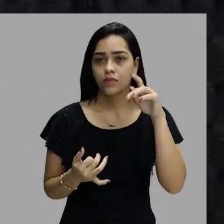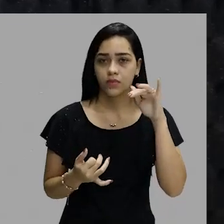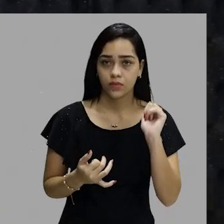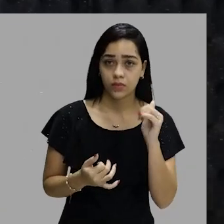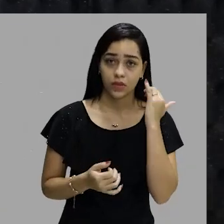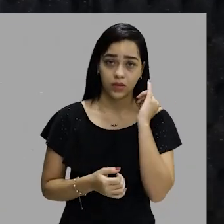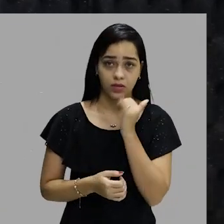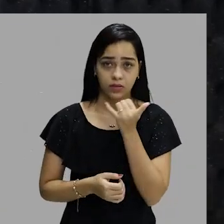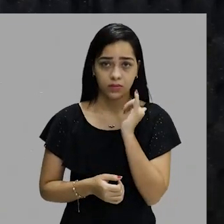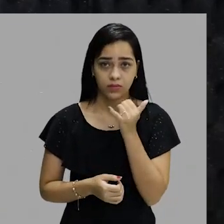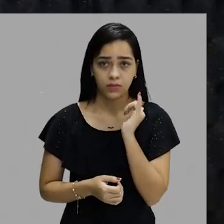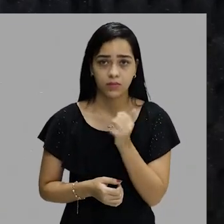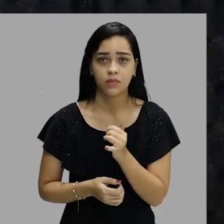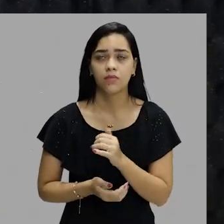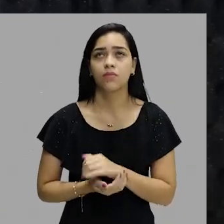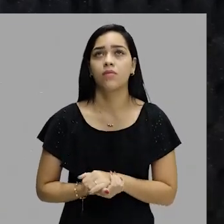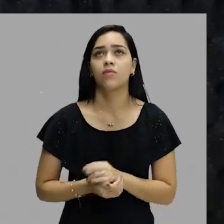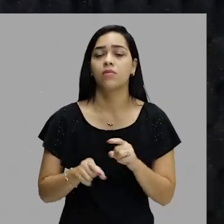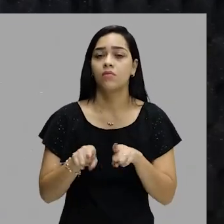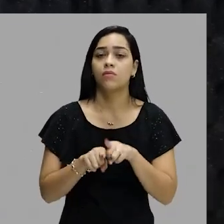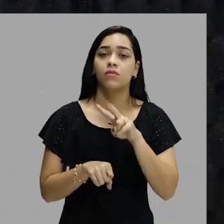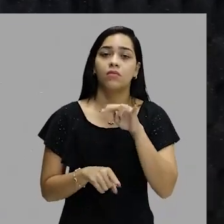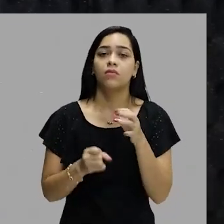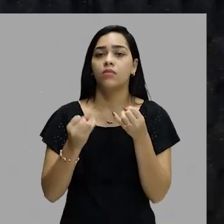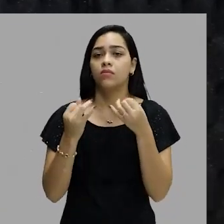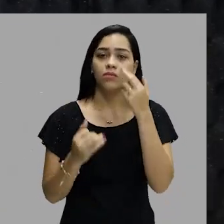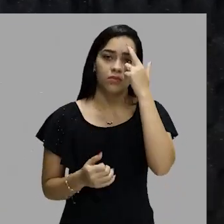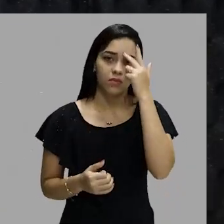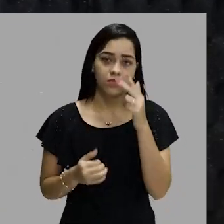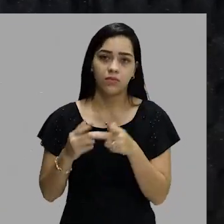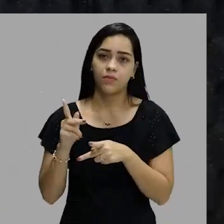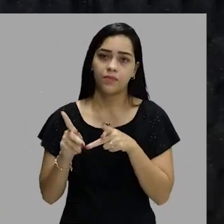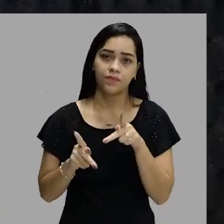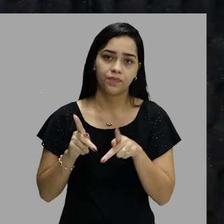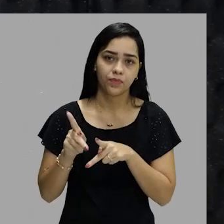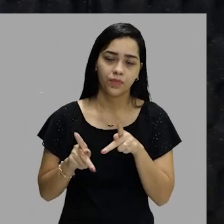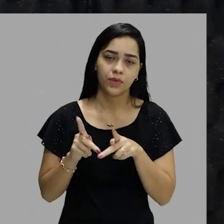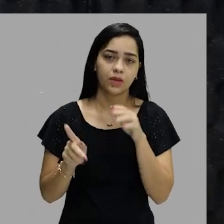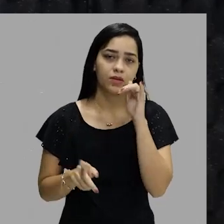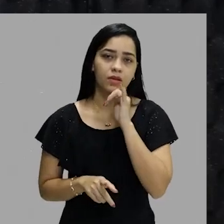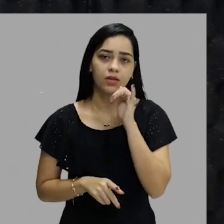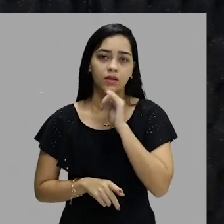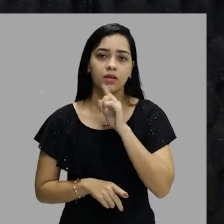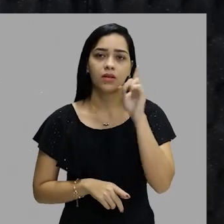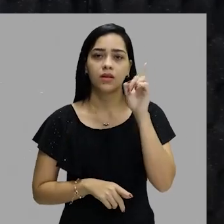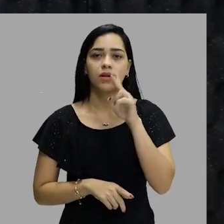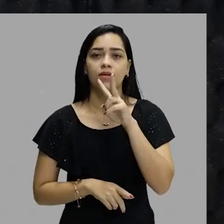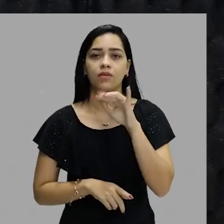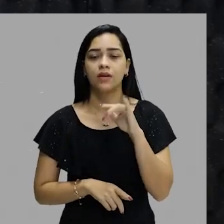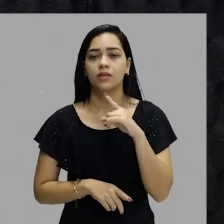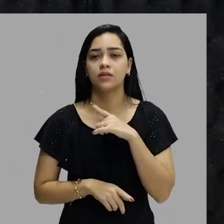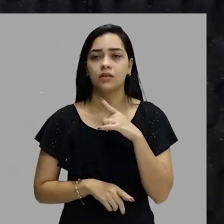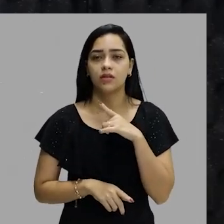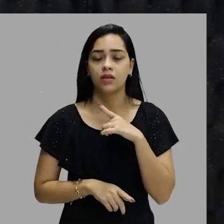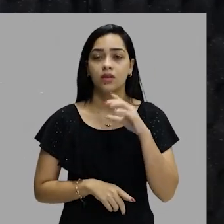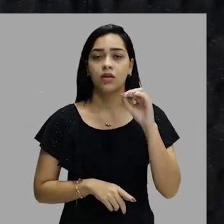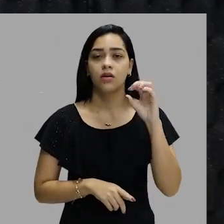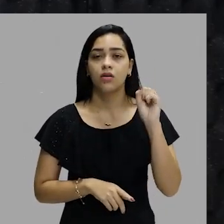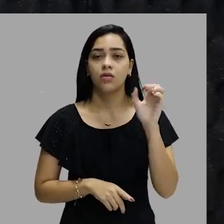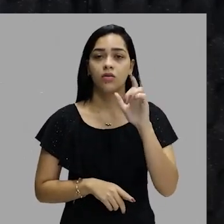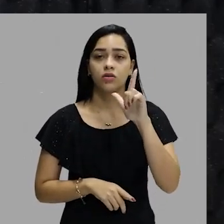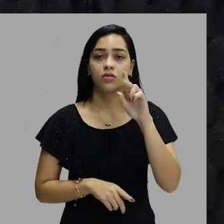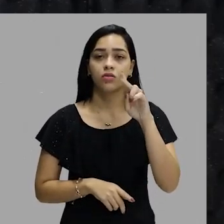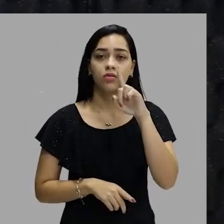as narrativas, que vão contar a história de um povo, né? Como, por exemplo, lá na frente você vai ver Os Lusíadas,